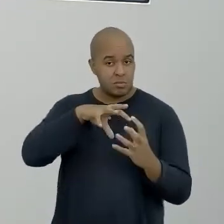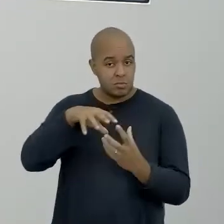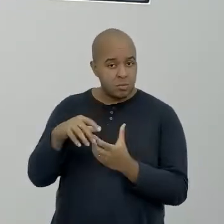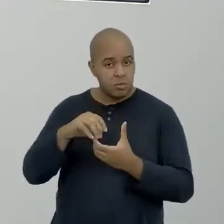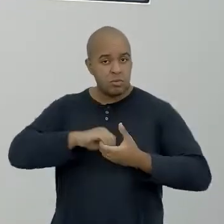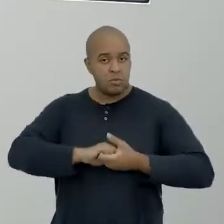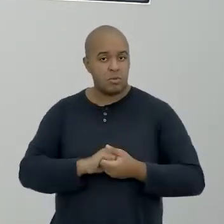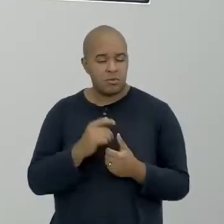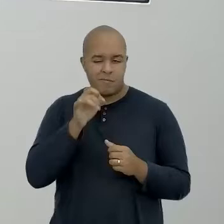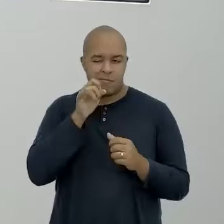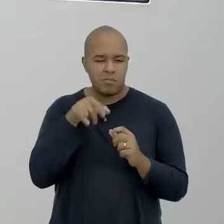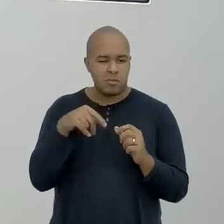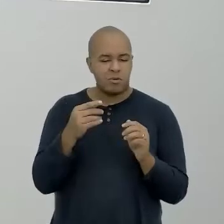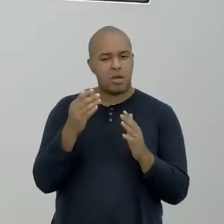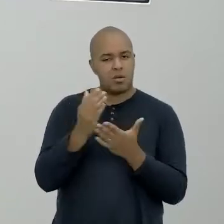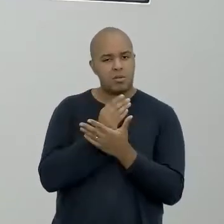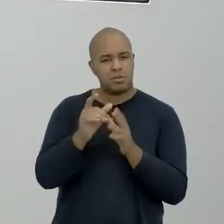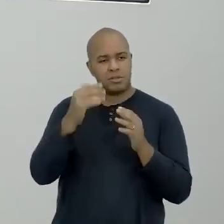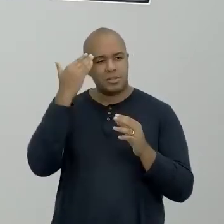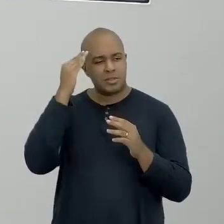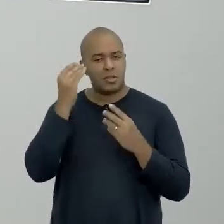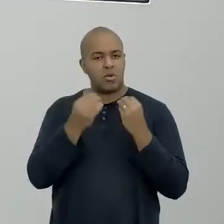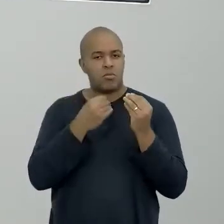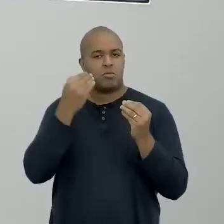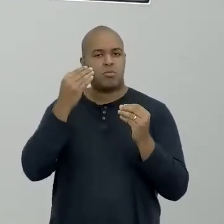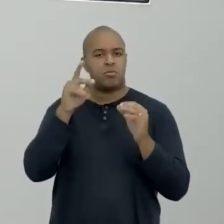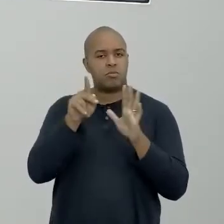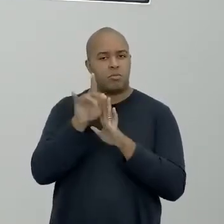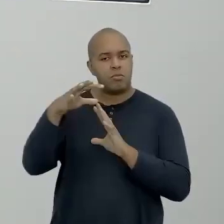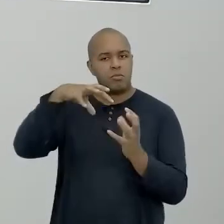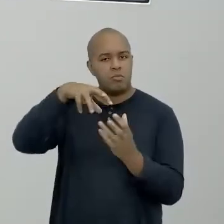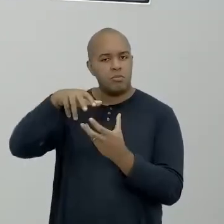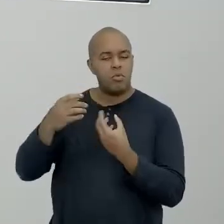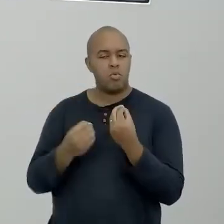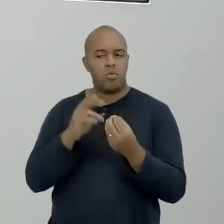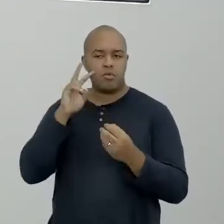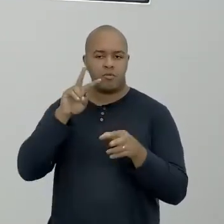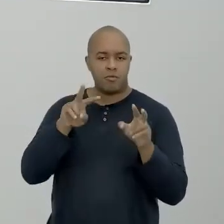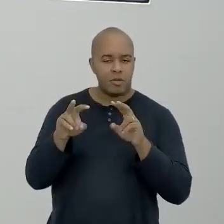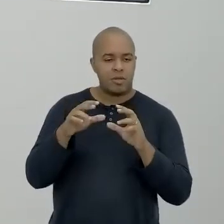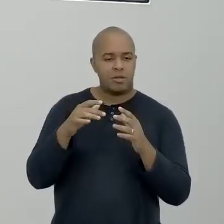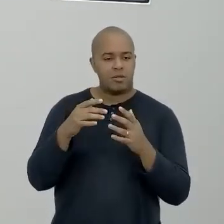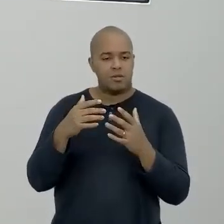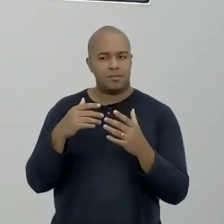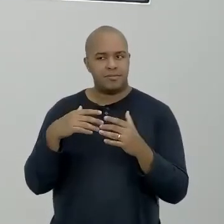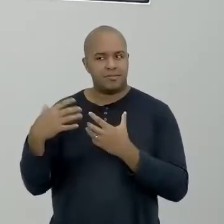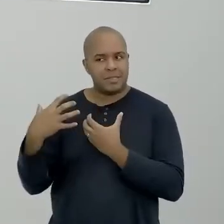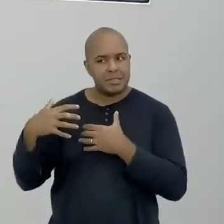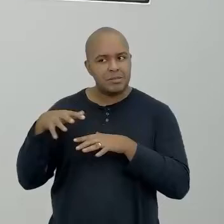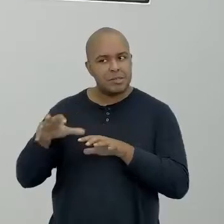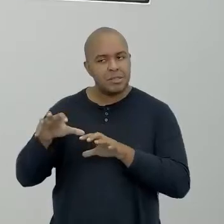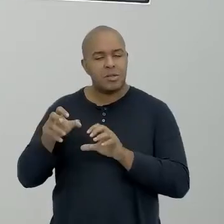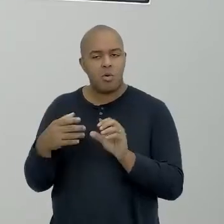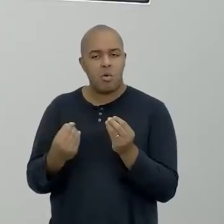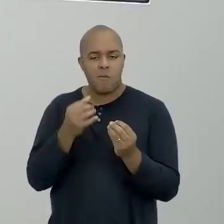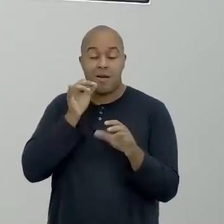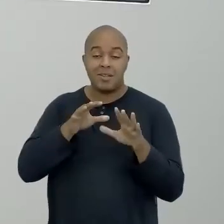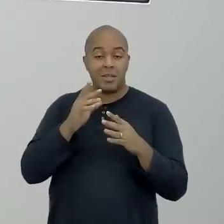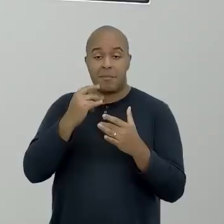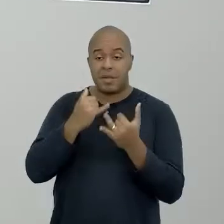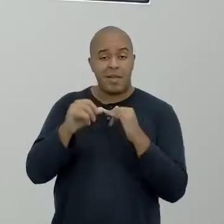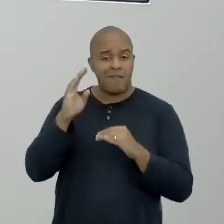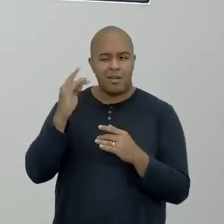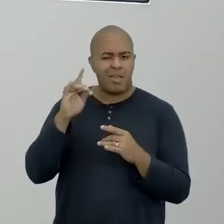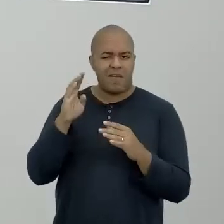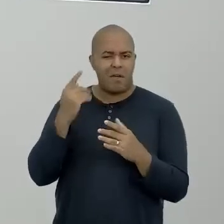mundo, com um tipo de compreensão do mundo, compreensão de si, dos outros, que ela é falsa, mas não é